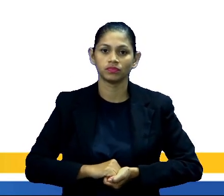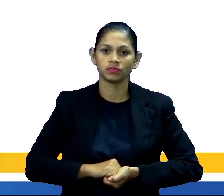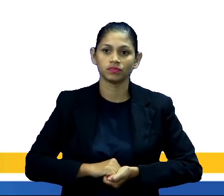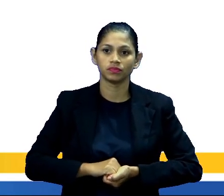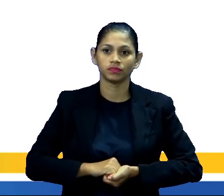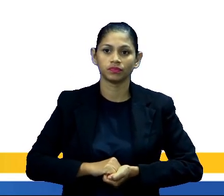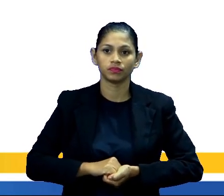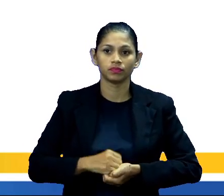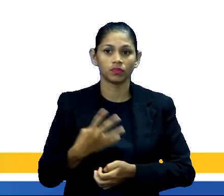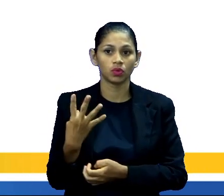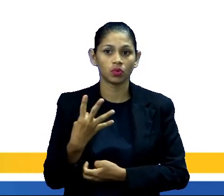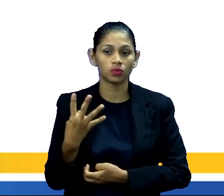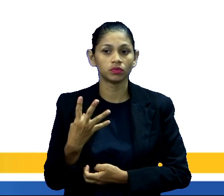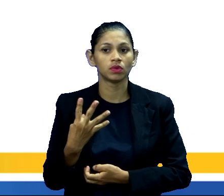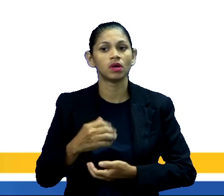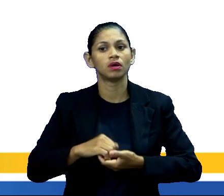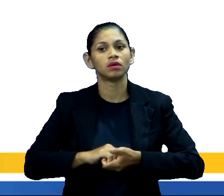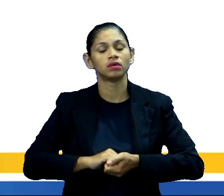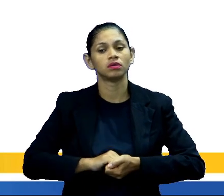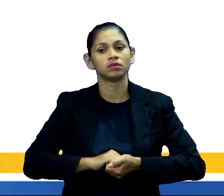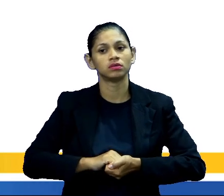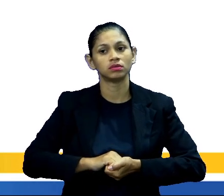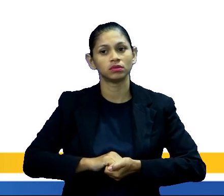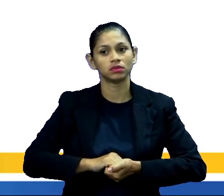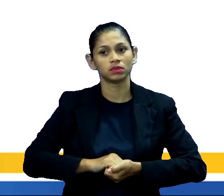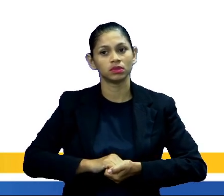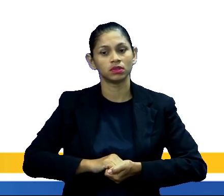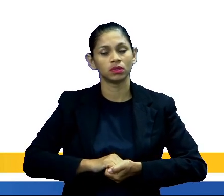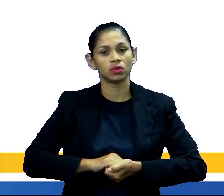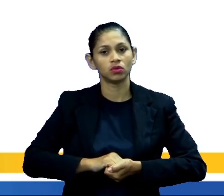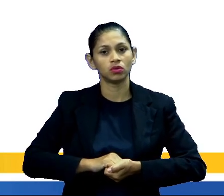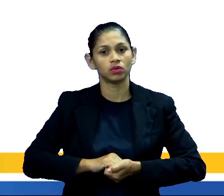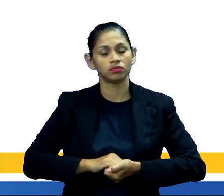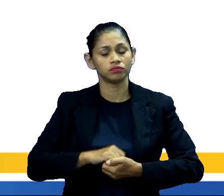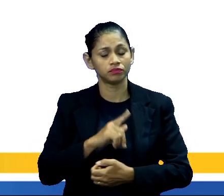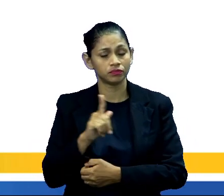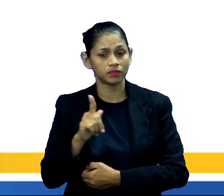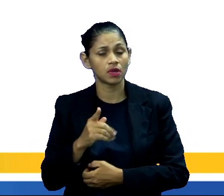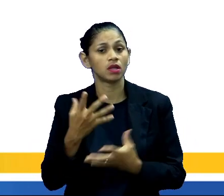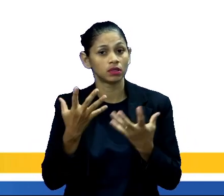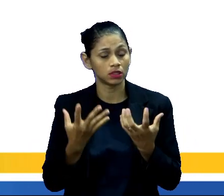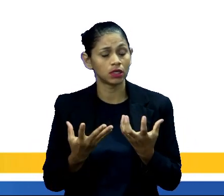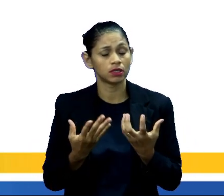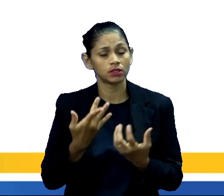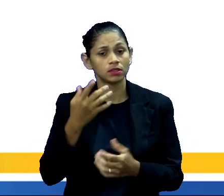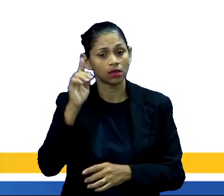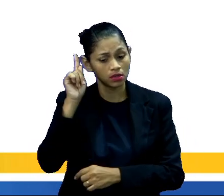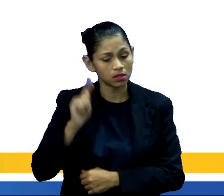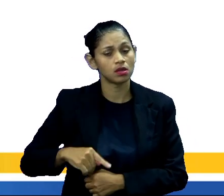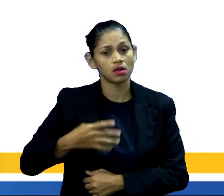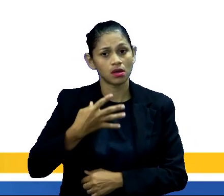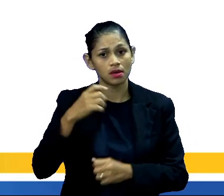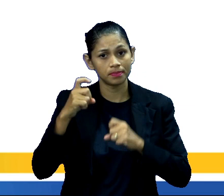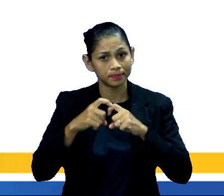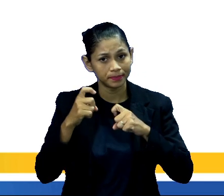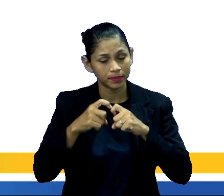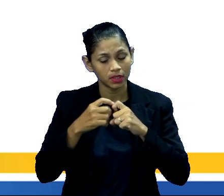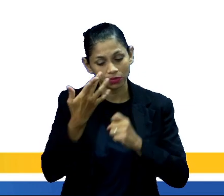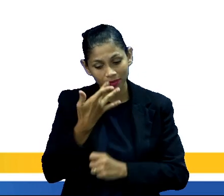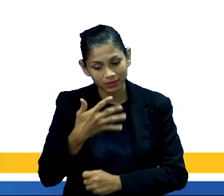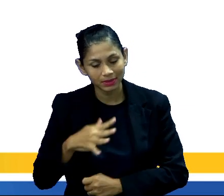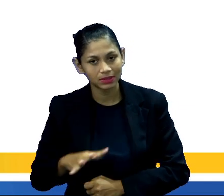Na quarta, he wanted to be a doctor when he was a kid. Ele queria ser um médico quando ele era